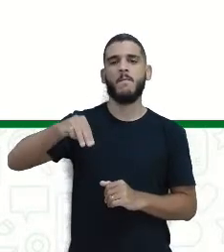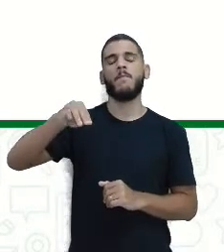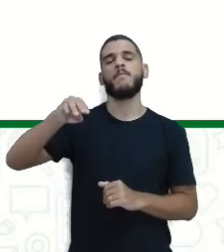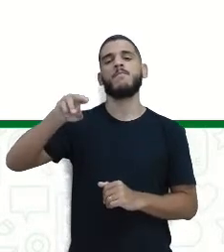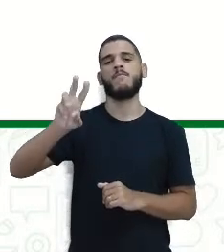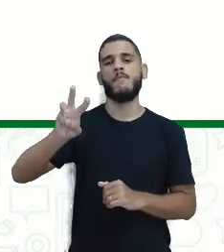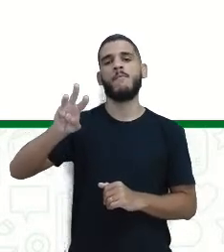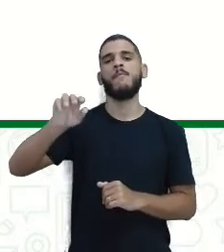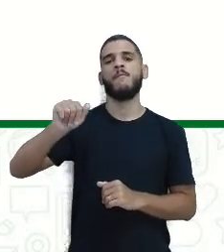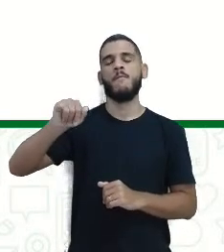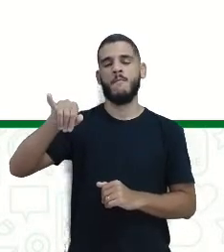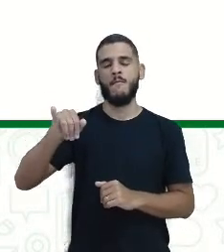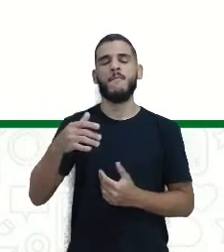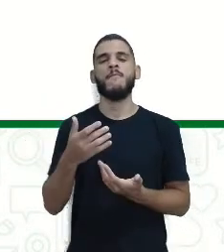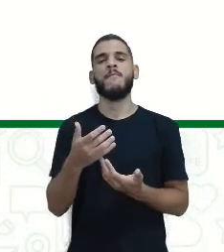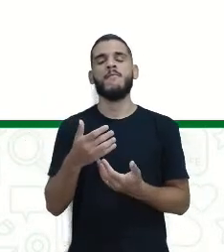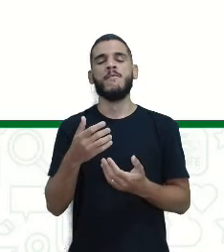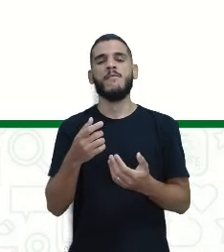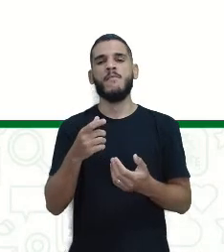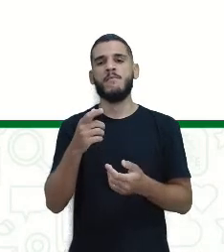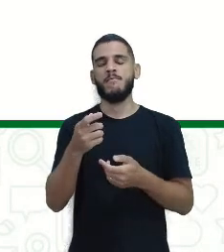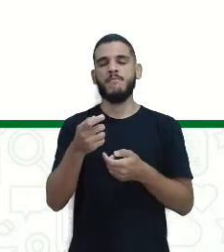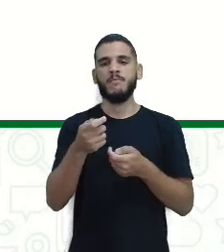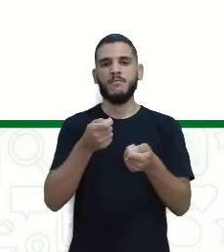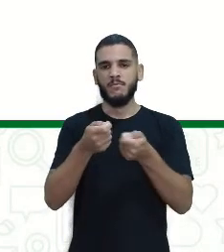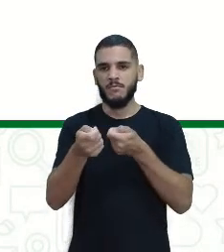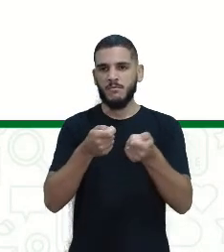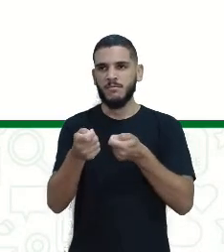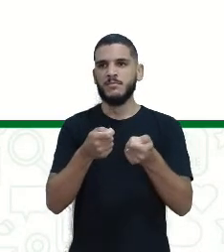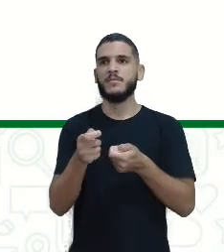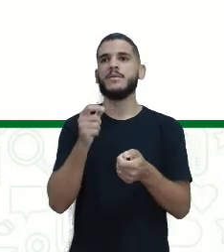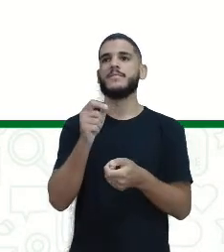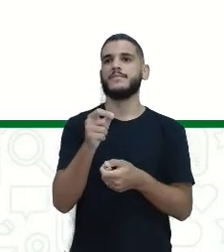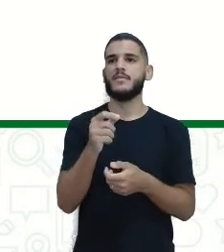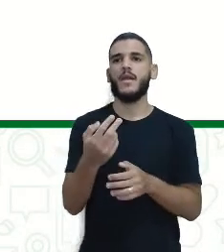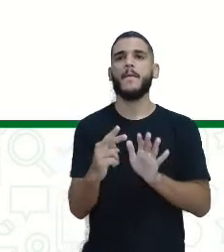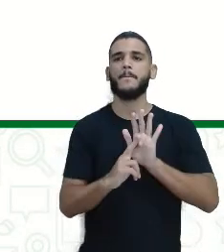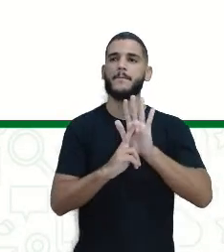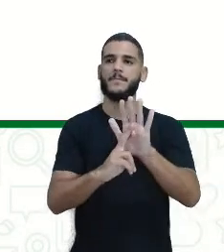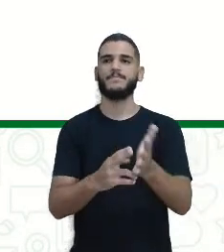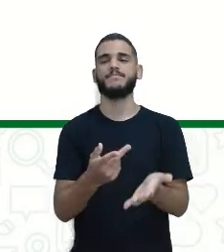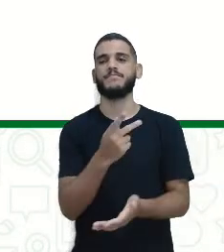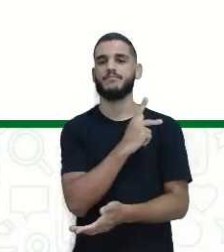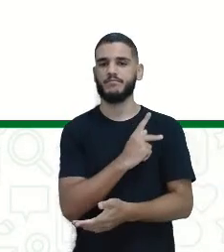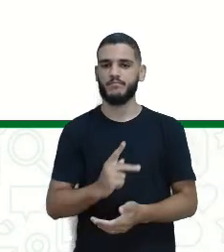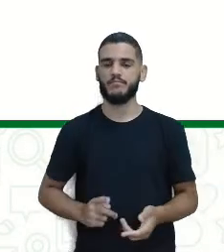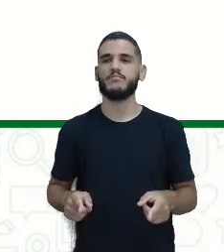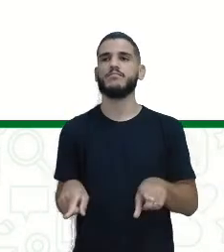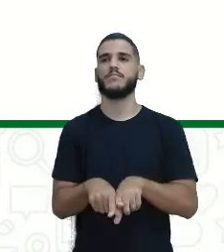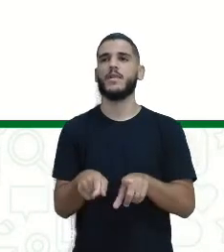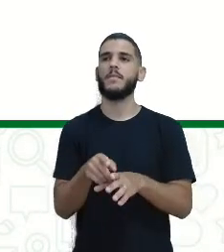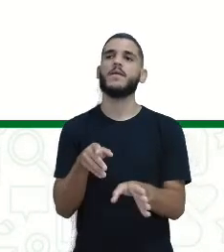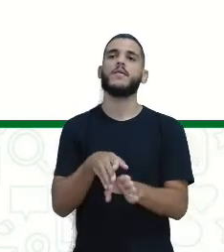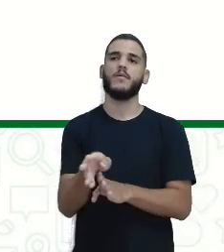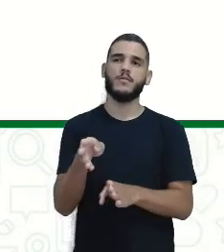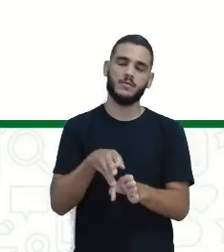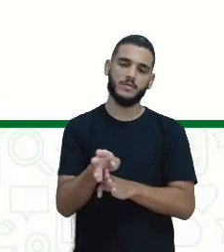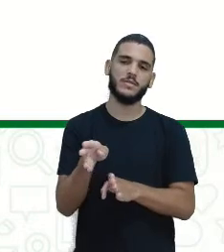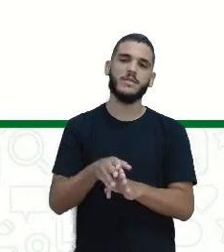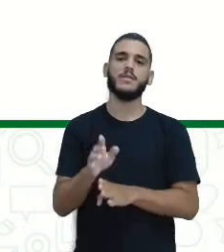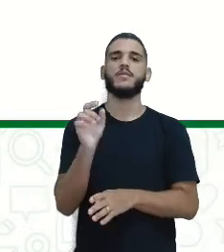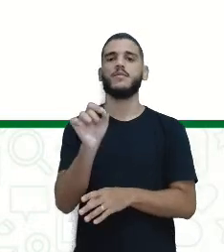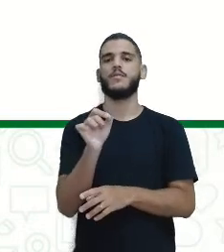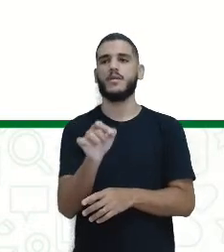Kibaki, lá em 2003 a 2005, alguns anos atrás. Além disso, ela era conselheira honorária